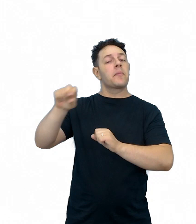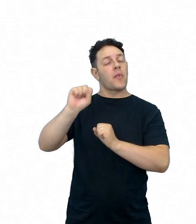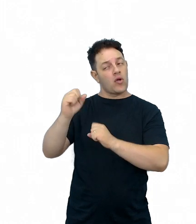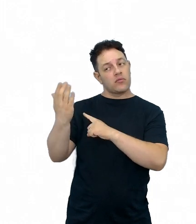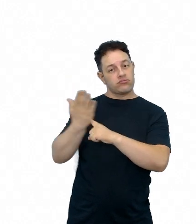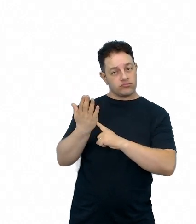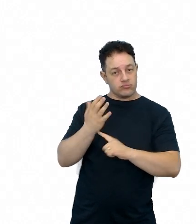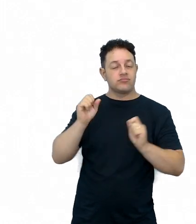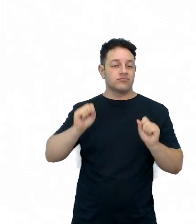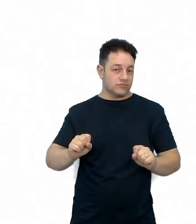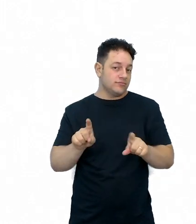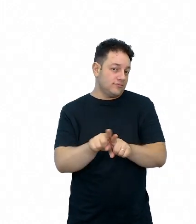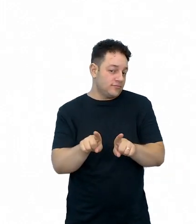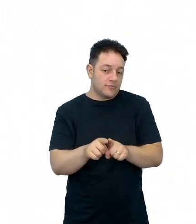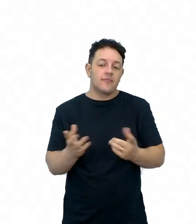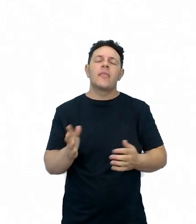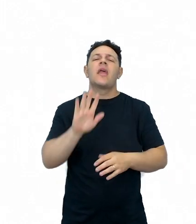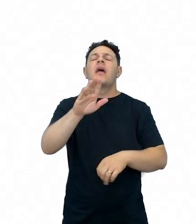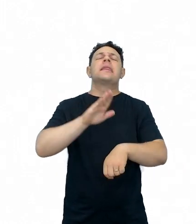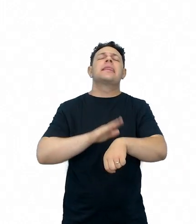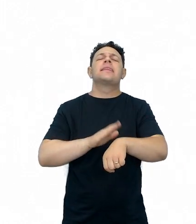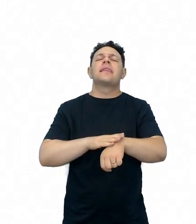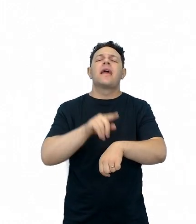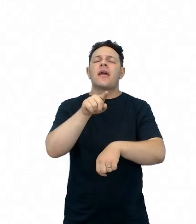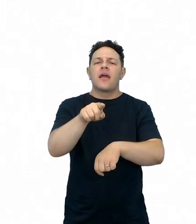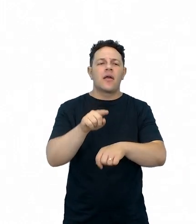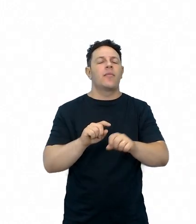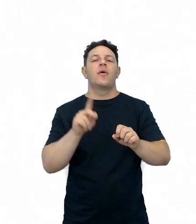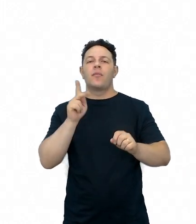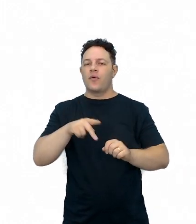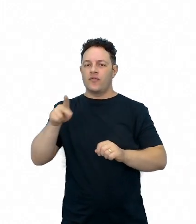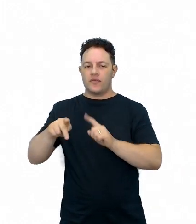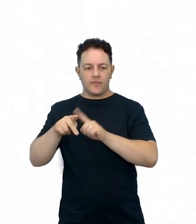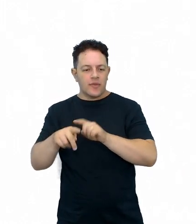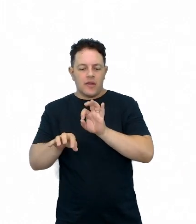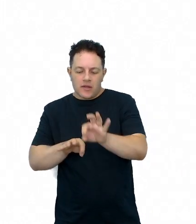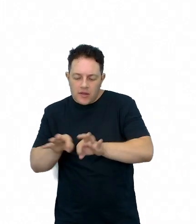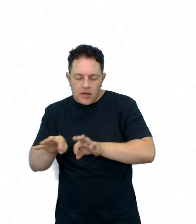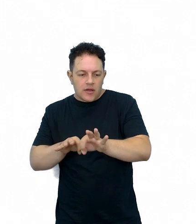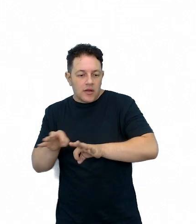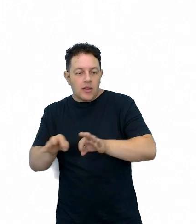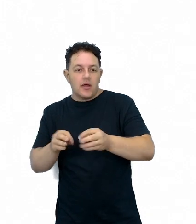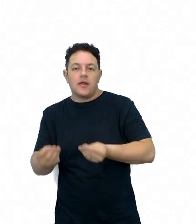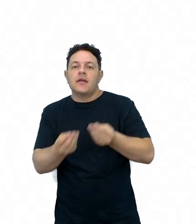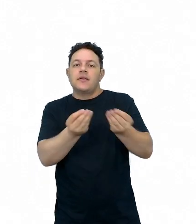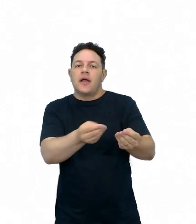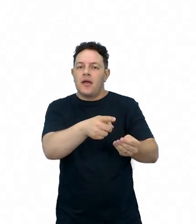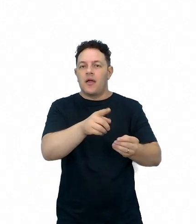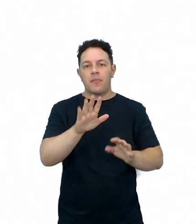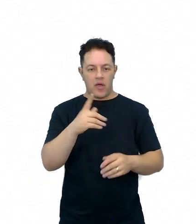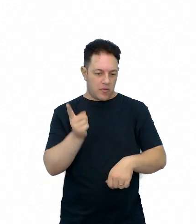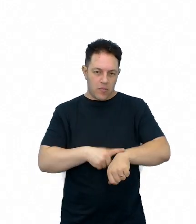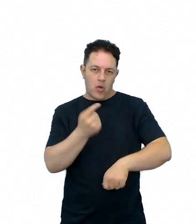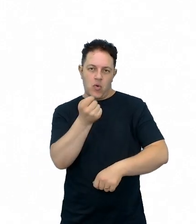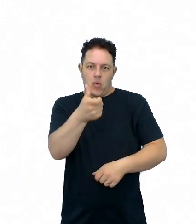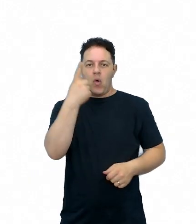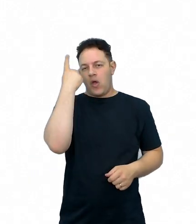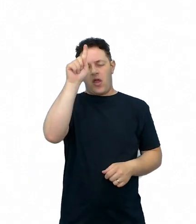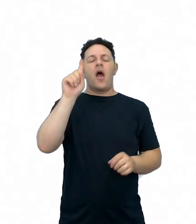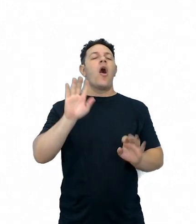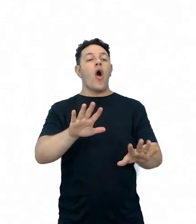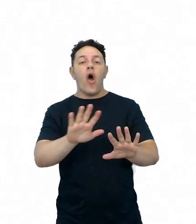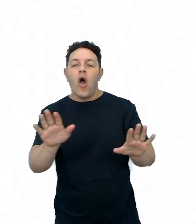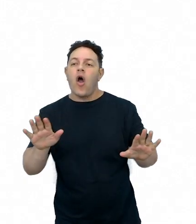projeto. Quanto tempo ele vai levar o professor para preparar tudo isso? Porque não é de um dia para a noite que o professor fala,